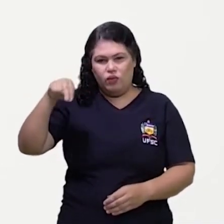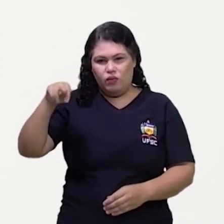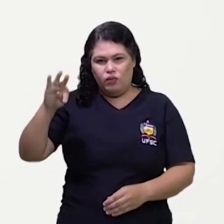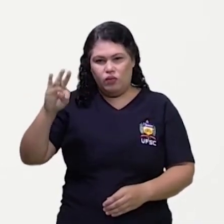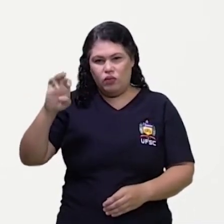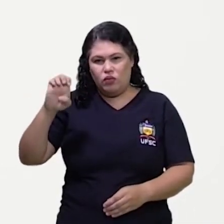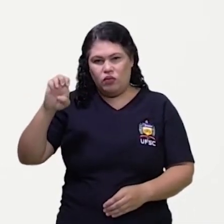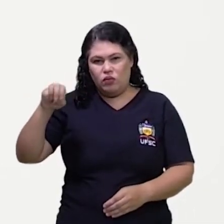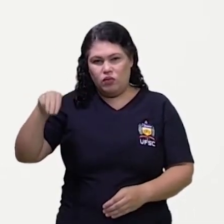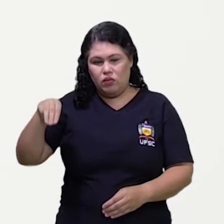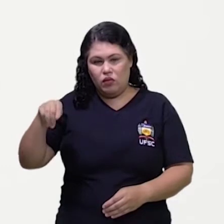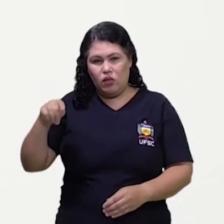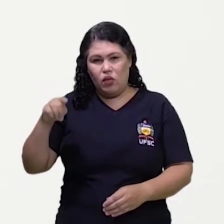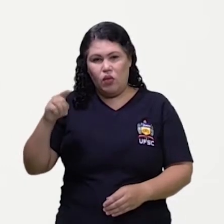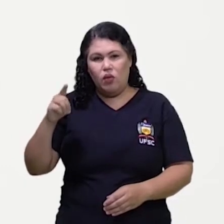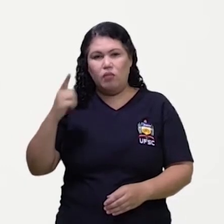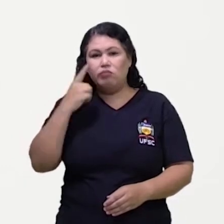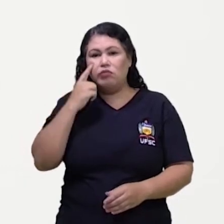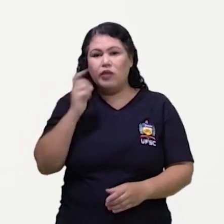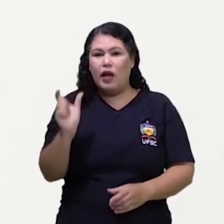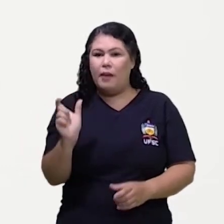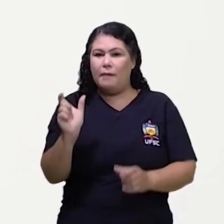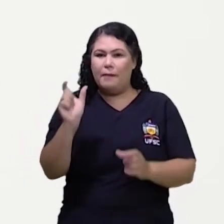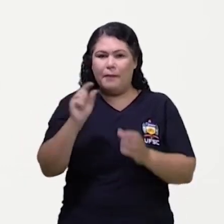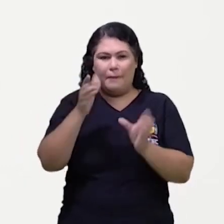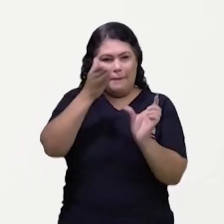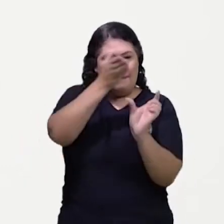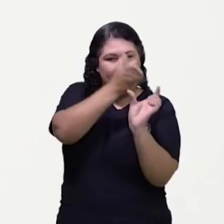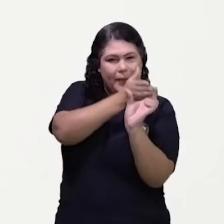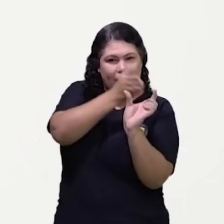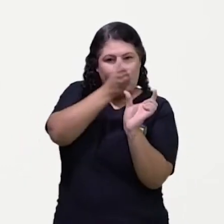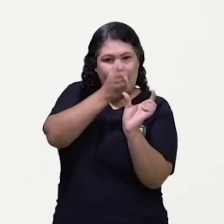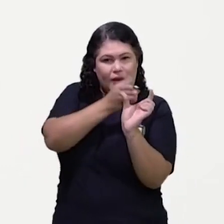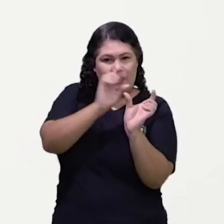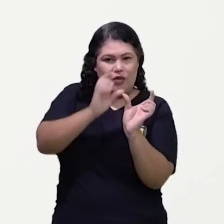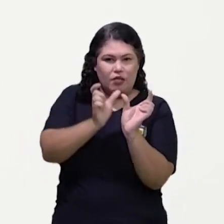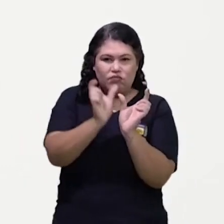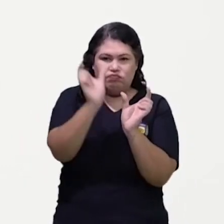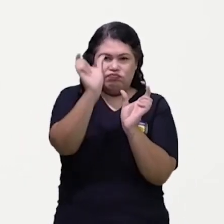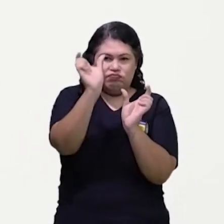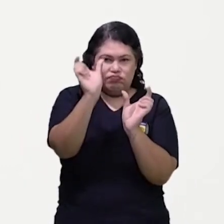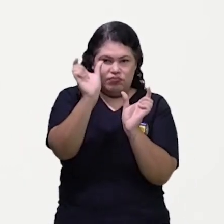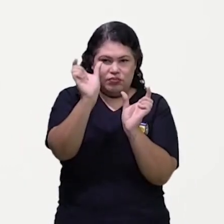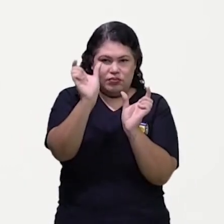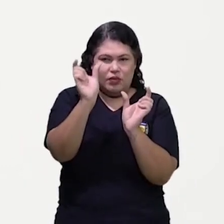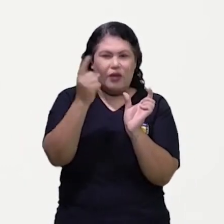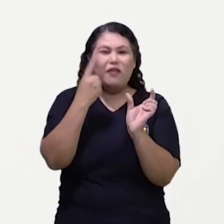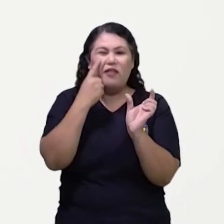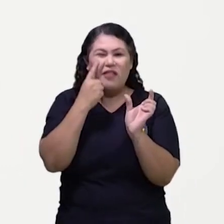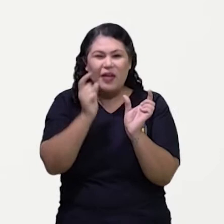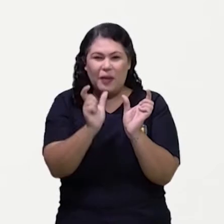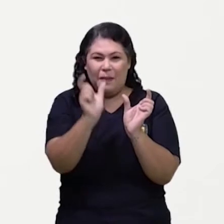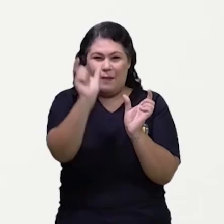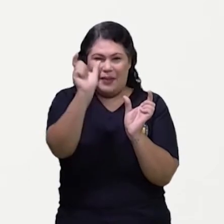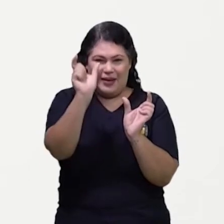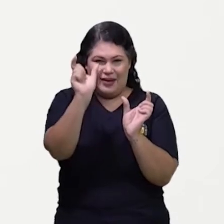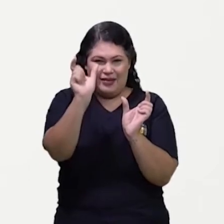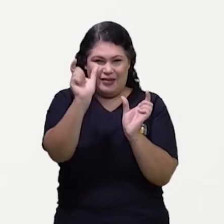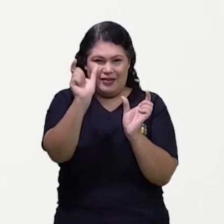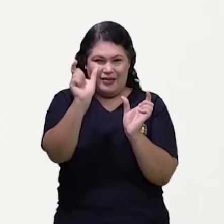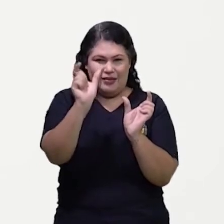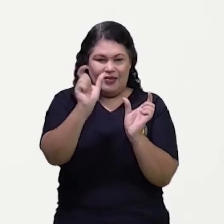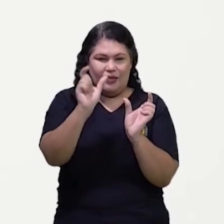ok? Essa parte aqui eu deixei ela no alto, ó. Ela está mais alta? Aqui, ó. Ela não está mais alta do que a